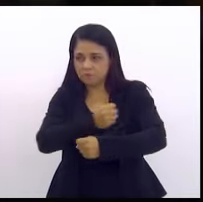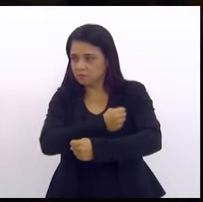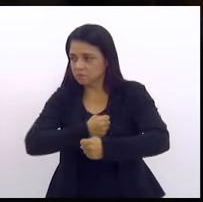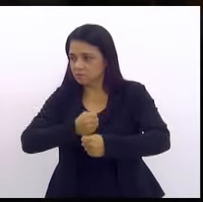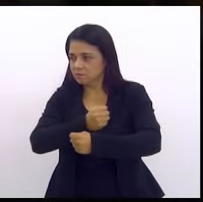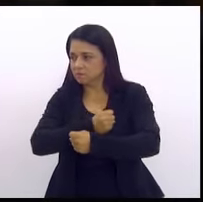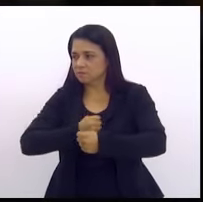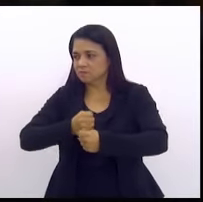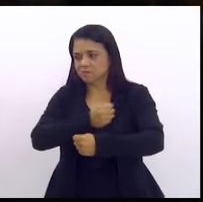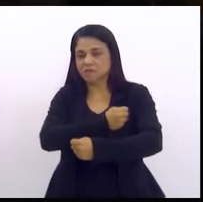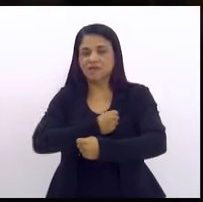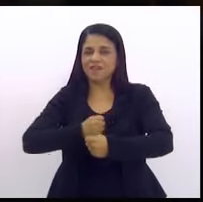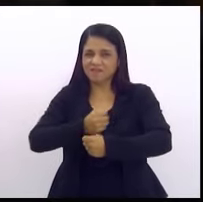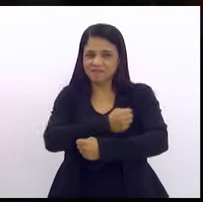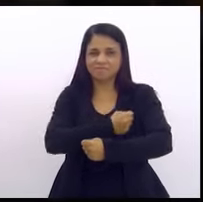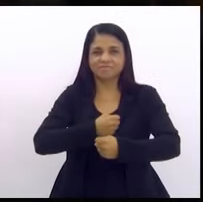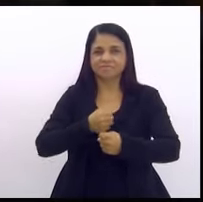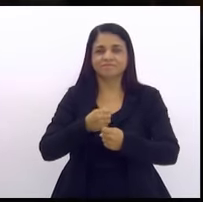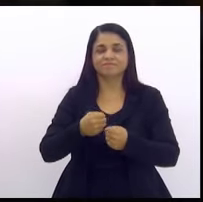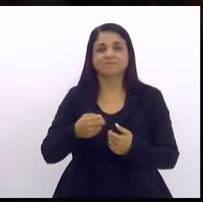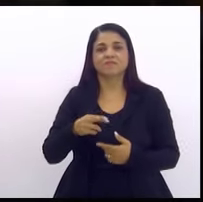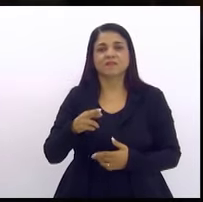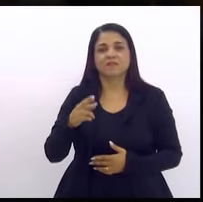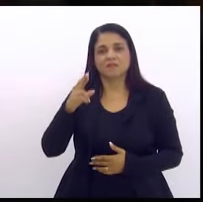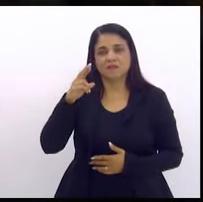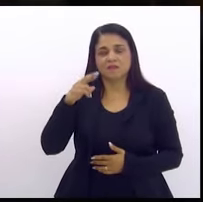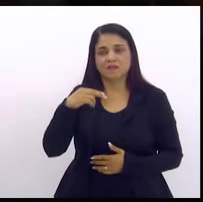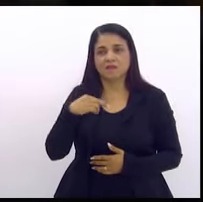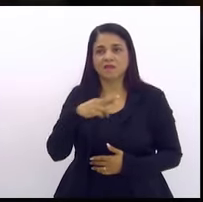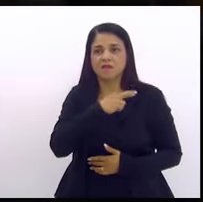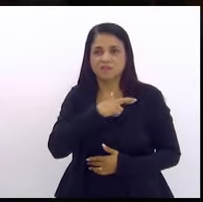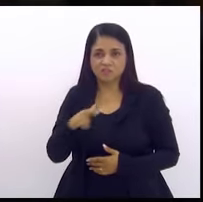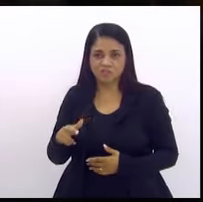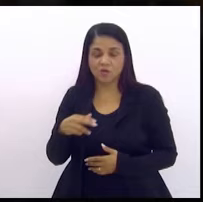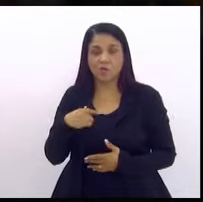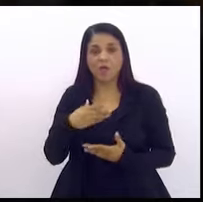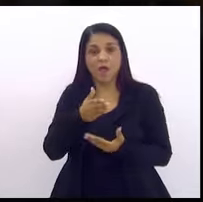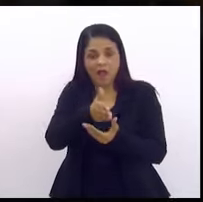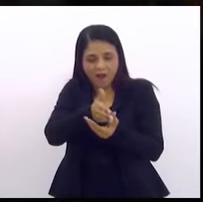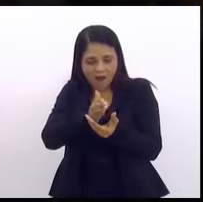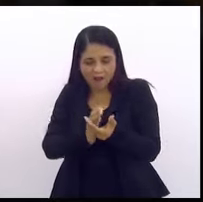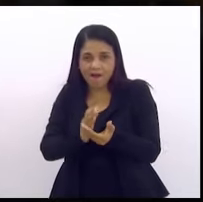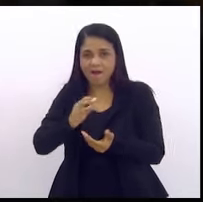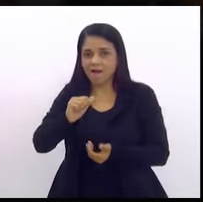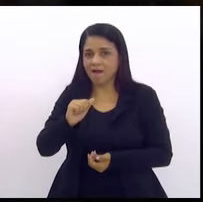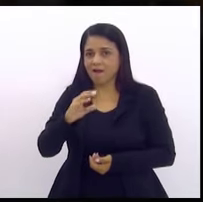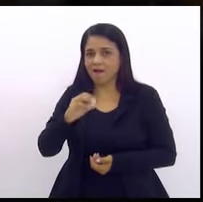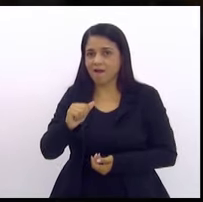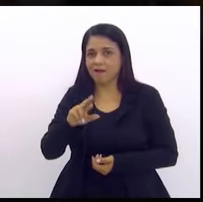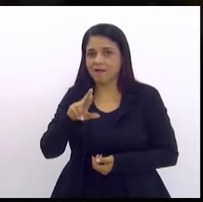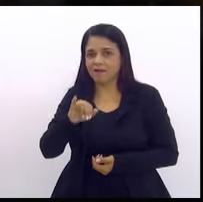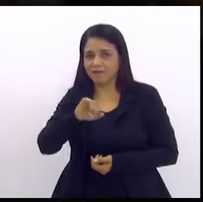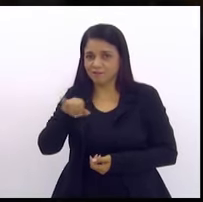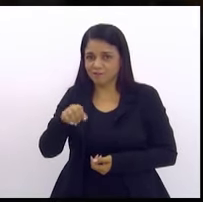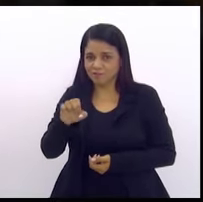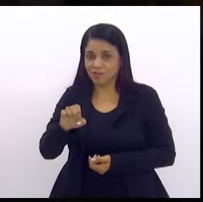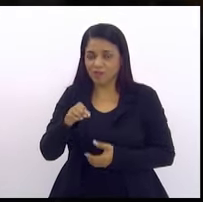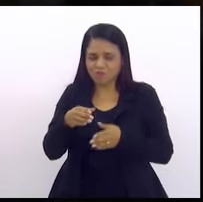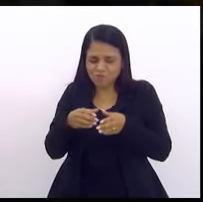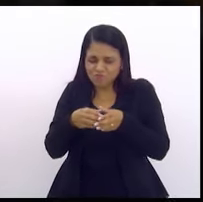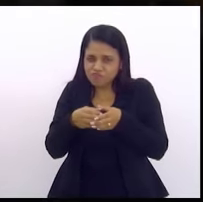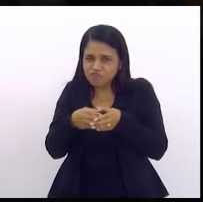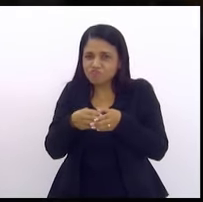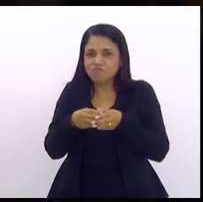sua religiosidade. Então, a gente tem aqui um combo, na verdade. O acarajé, o bolinho de fogo, traz um